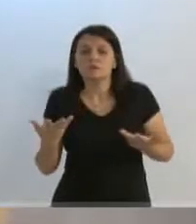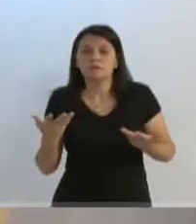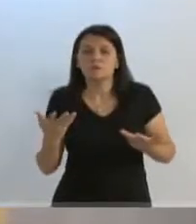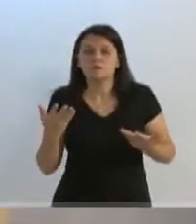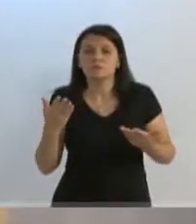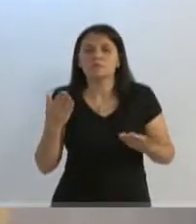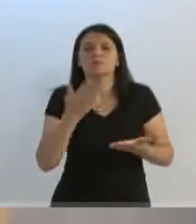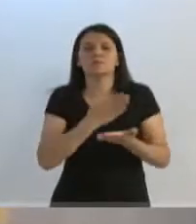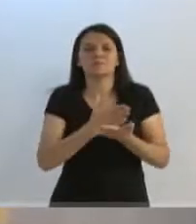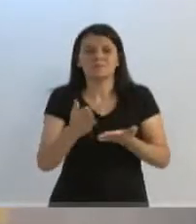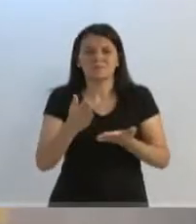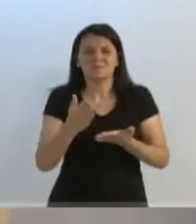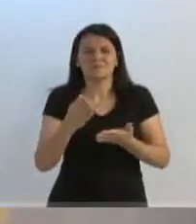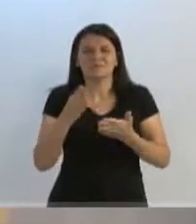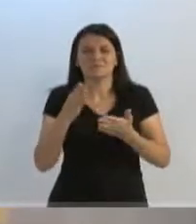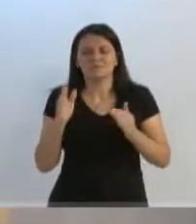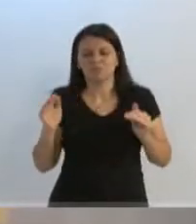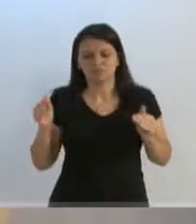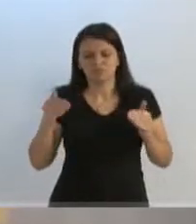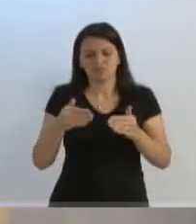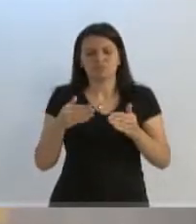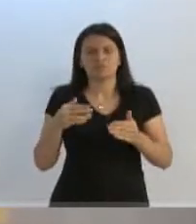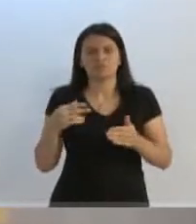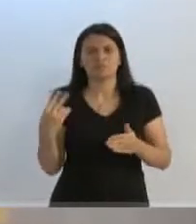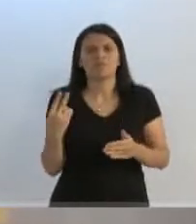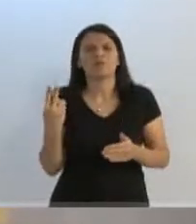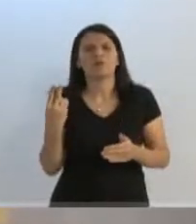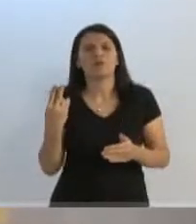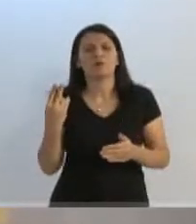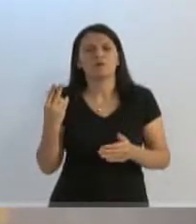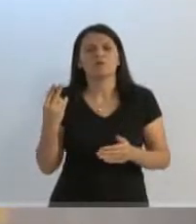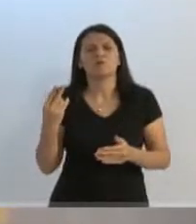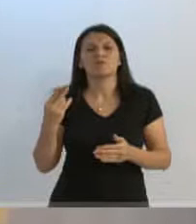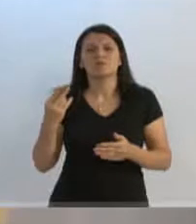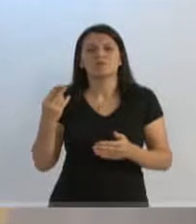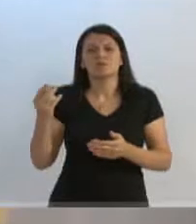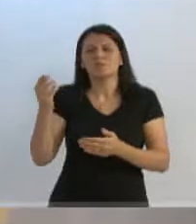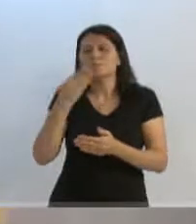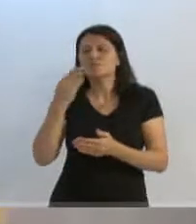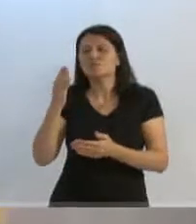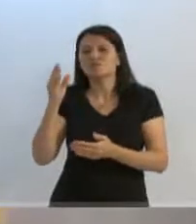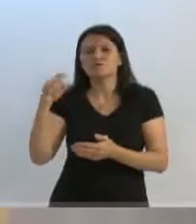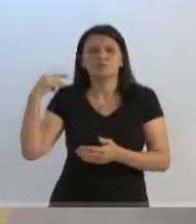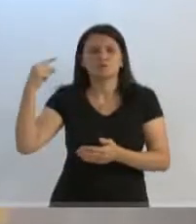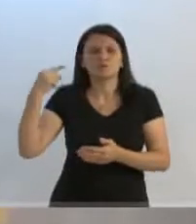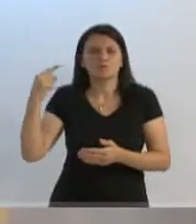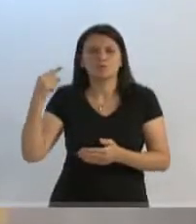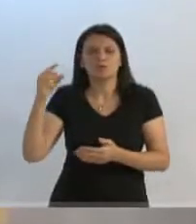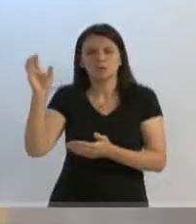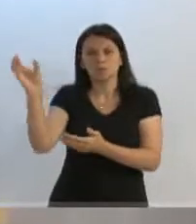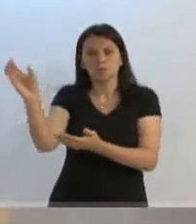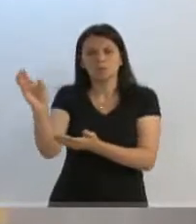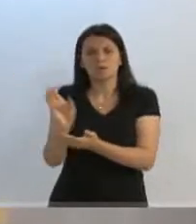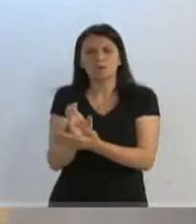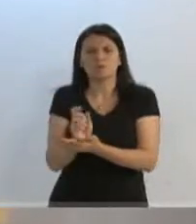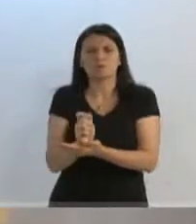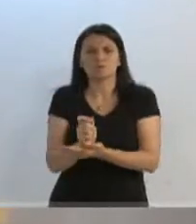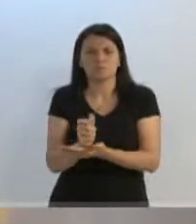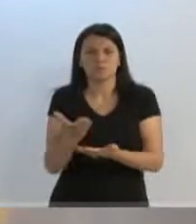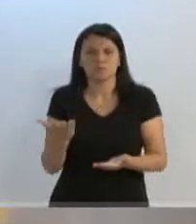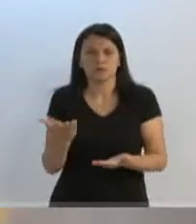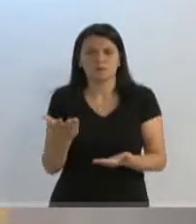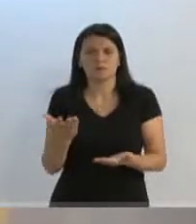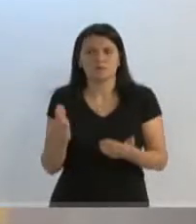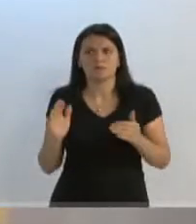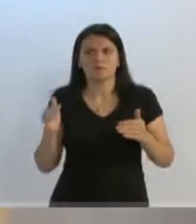daí a gente possa especificar o valor que vamos solicitar ao deputado ismael dos santos em relação a